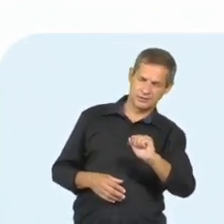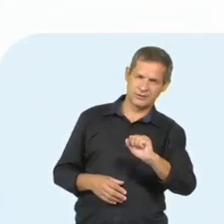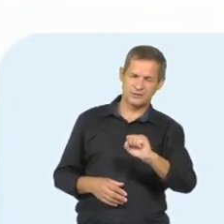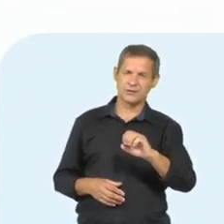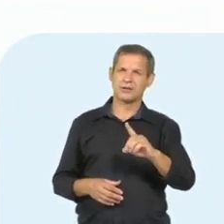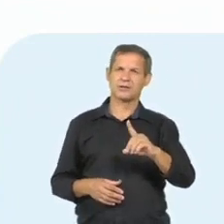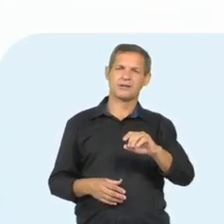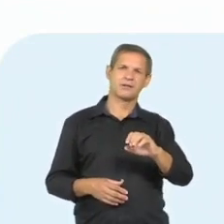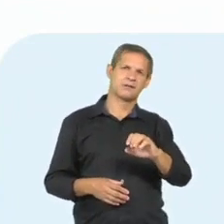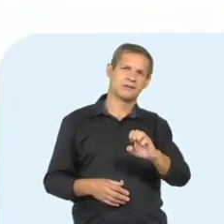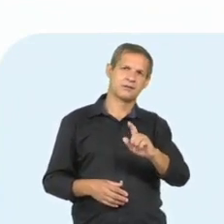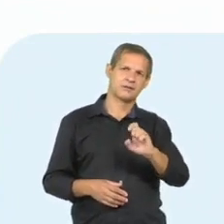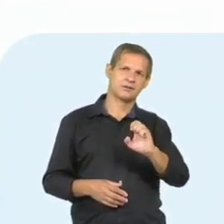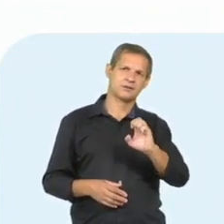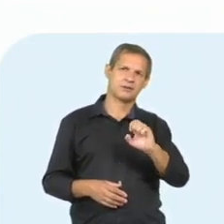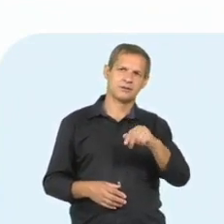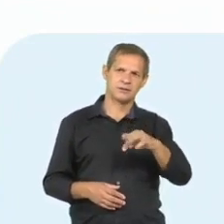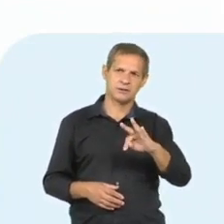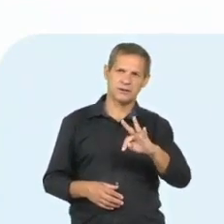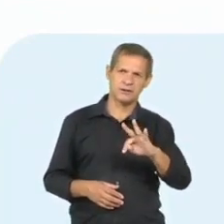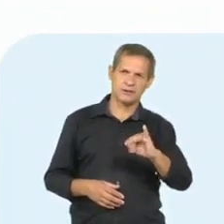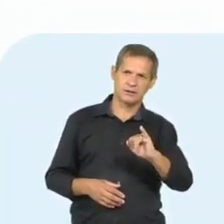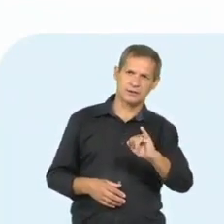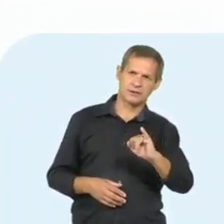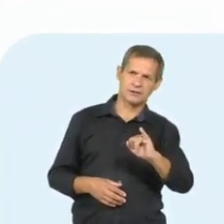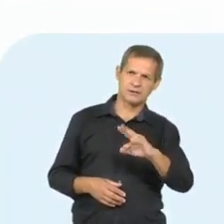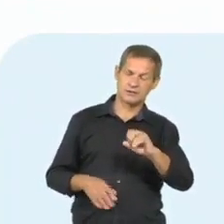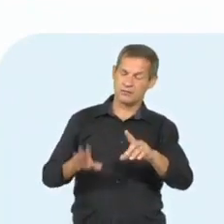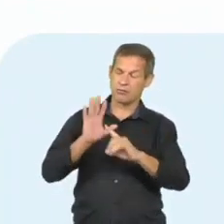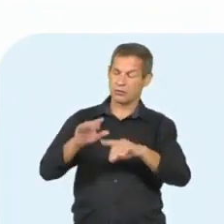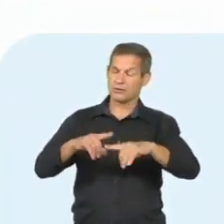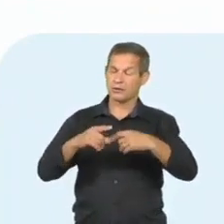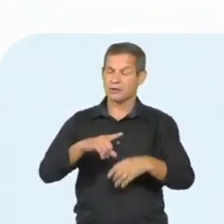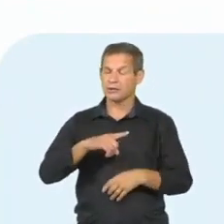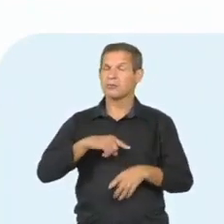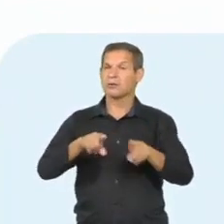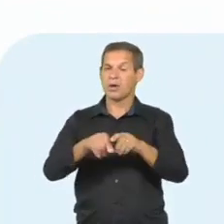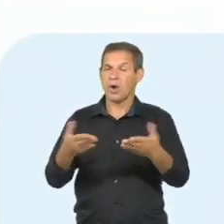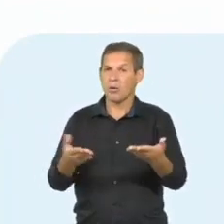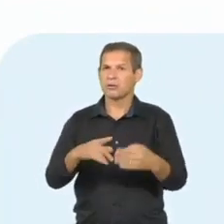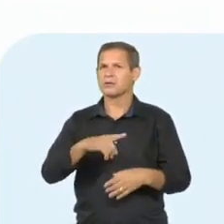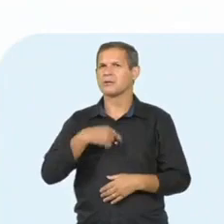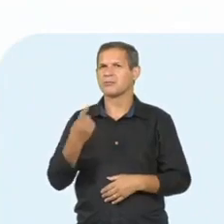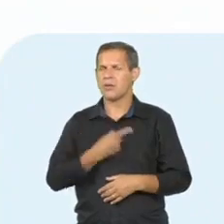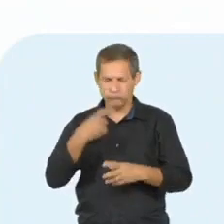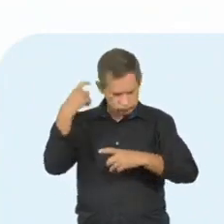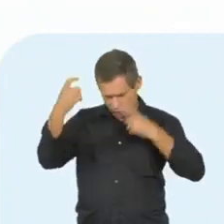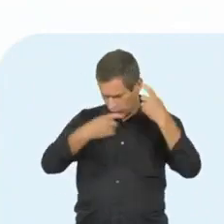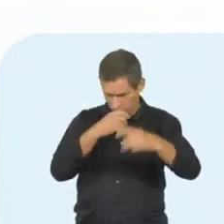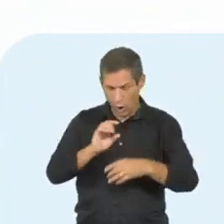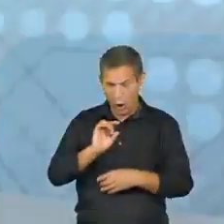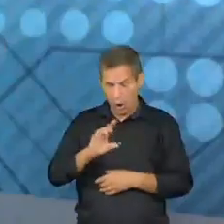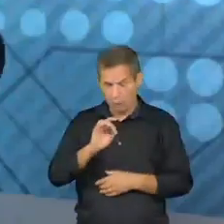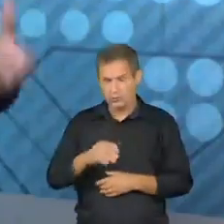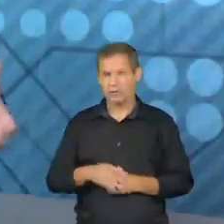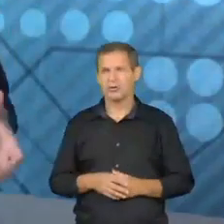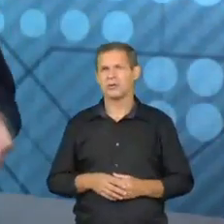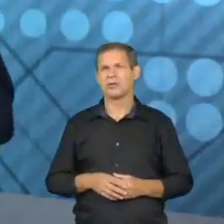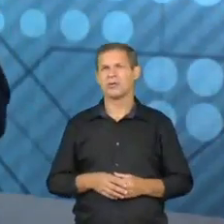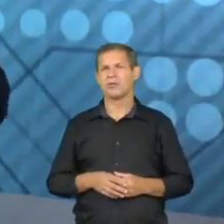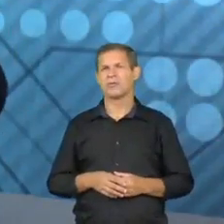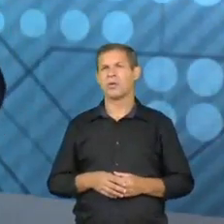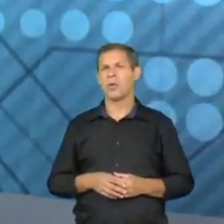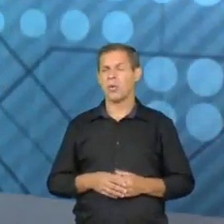provocadas por causas externas. Então, agora, nós também temos essa preocupação, não é só com a